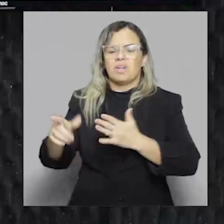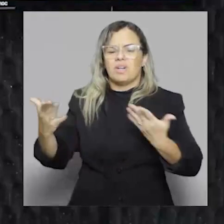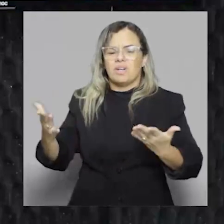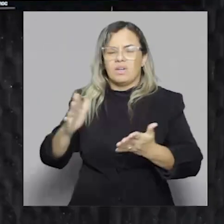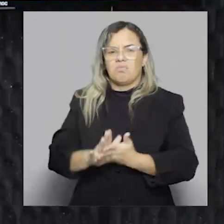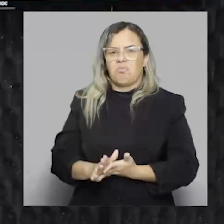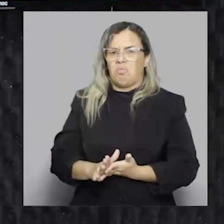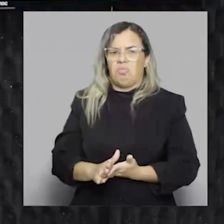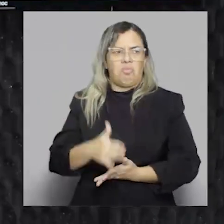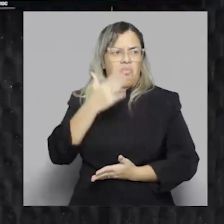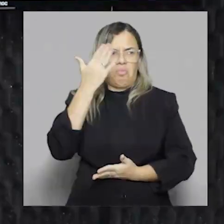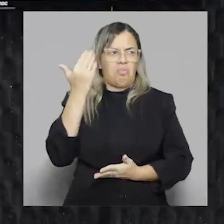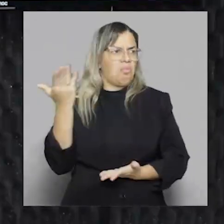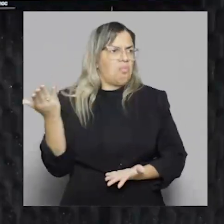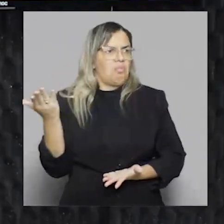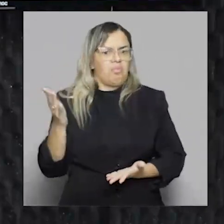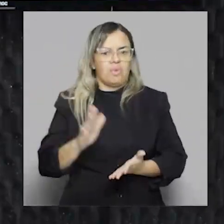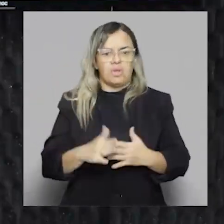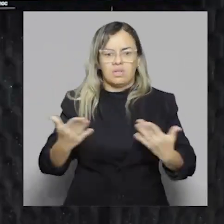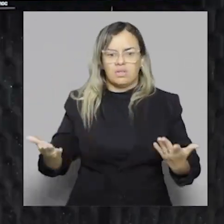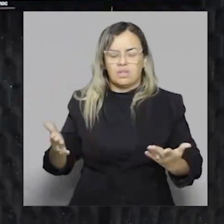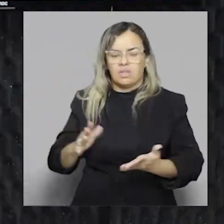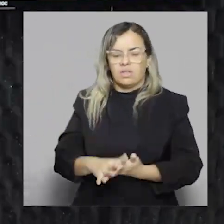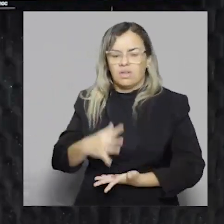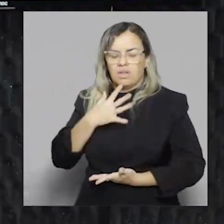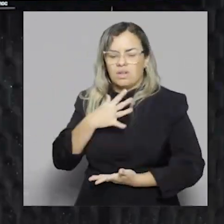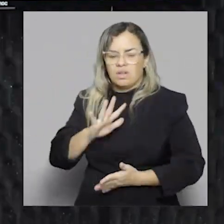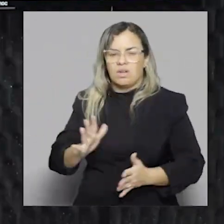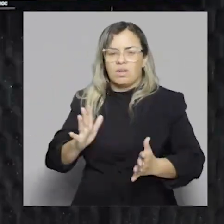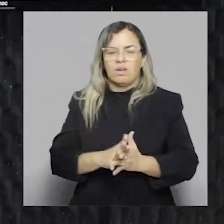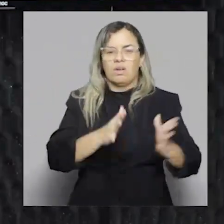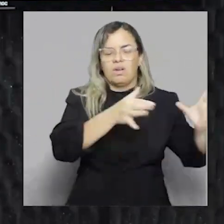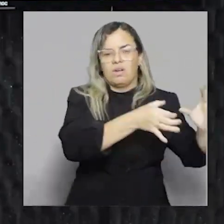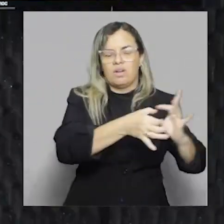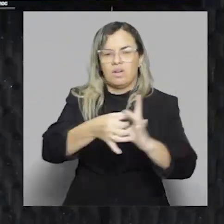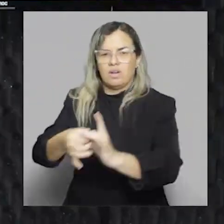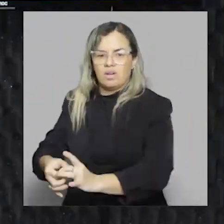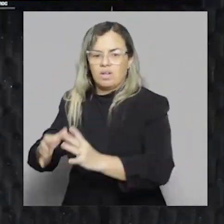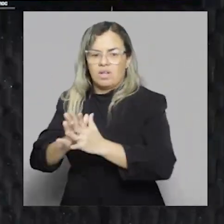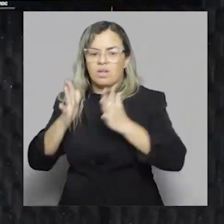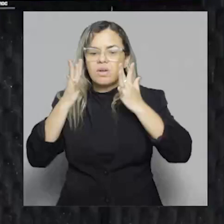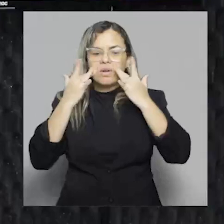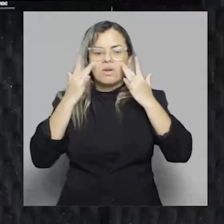que você não conheça, vamos contextualizar quando a obra foi feita.